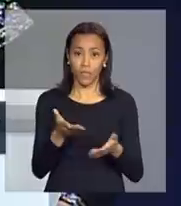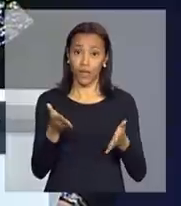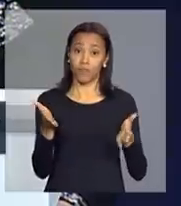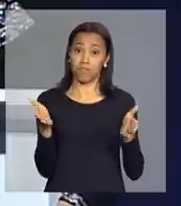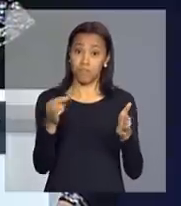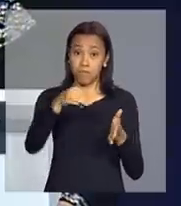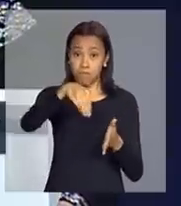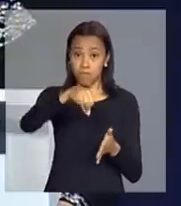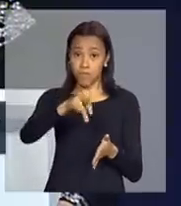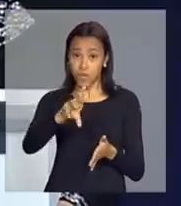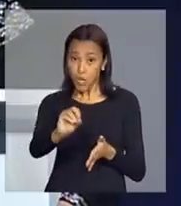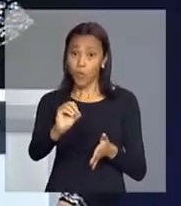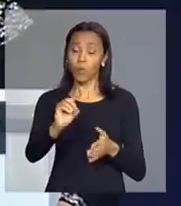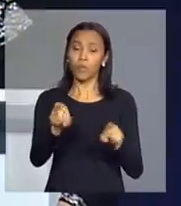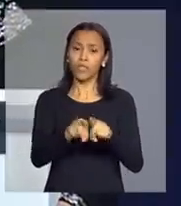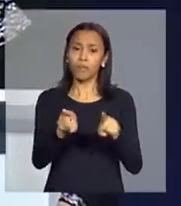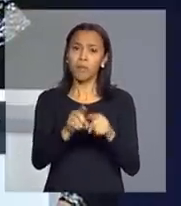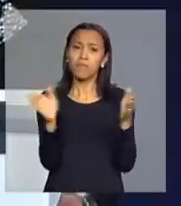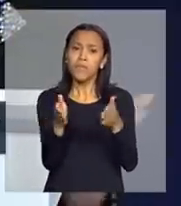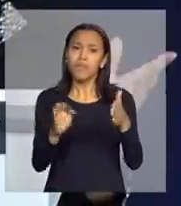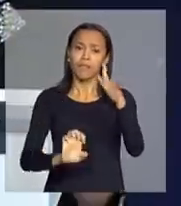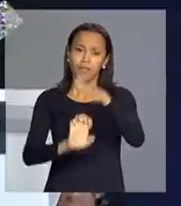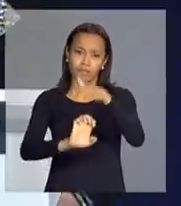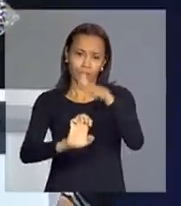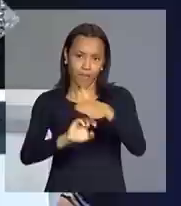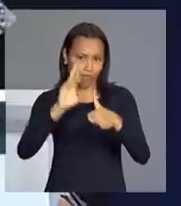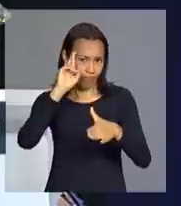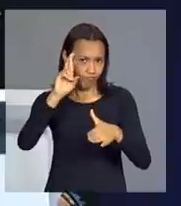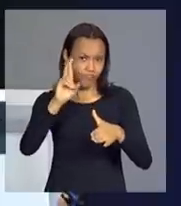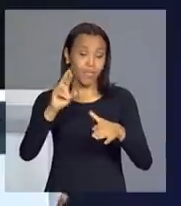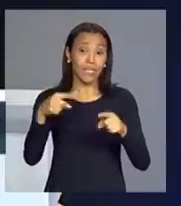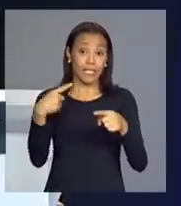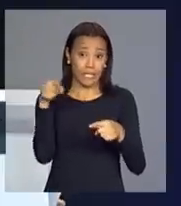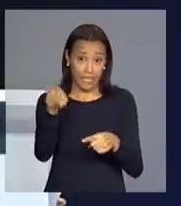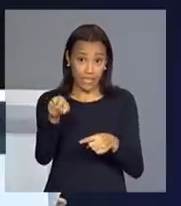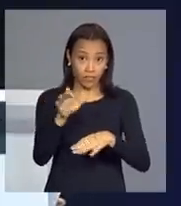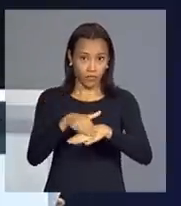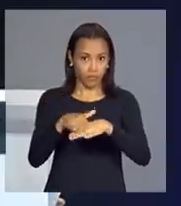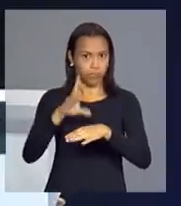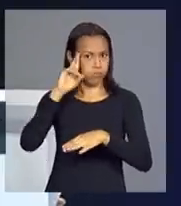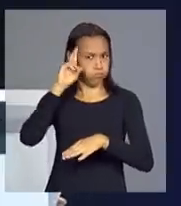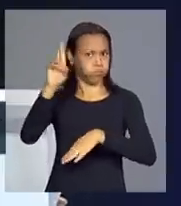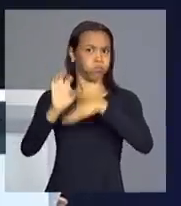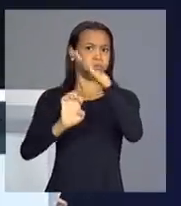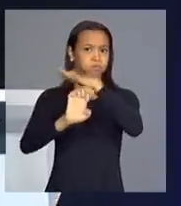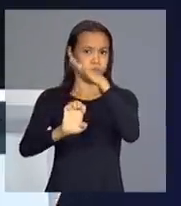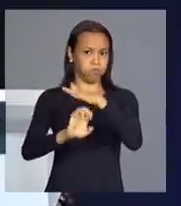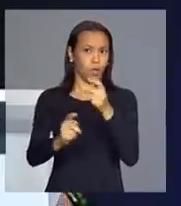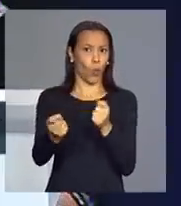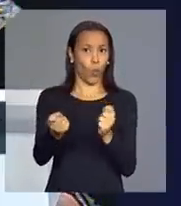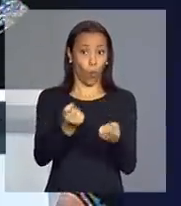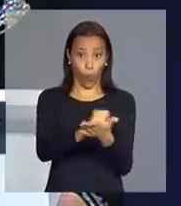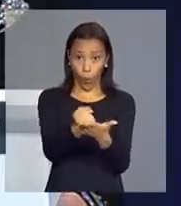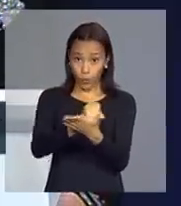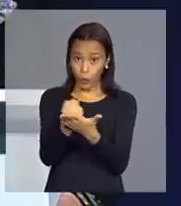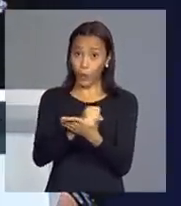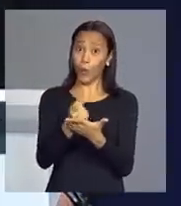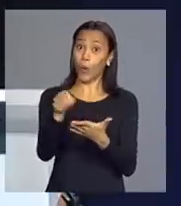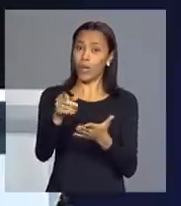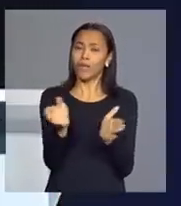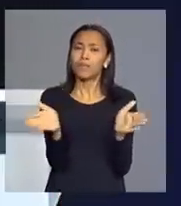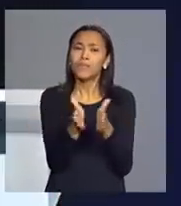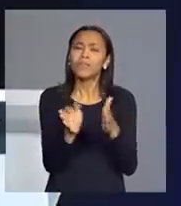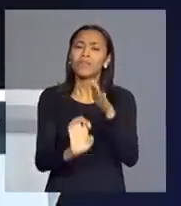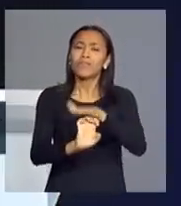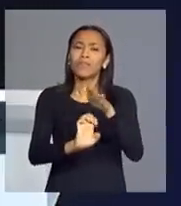do micro e pequeno empresário, da micro e pequena empresa, desse grande empresário que controla o pequeno negócio no nosso